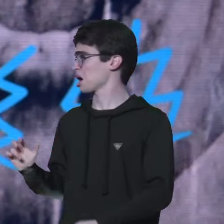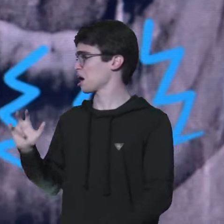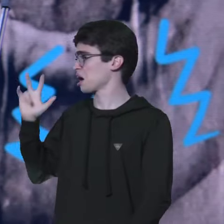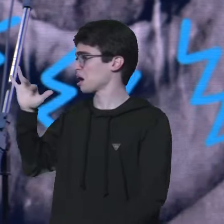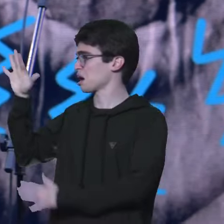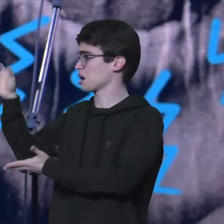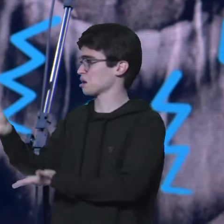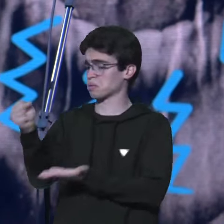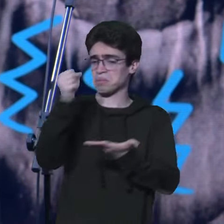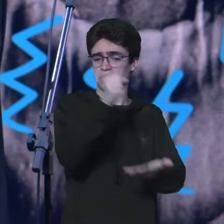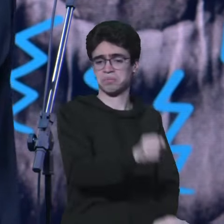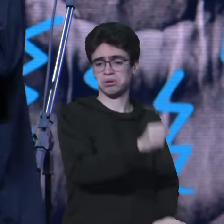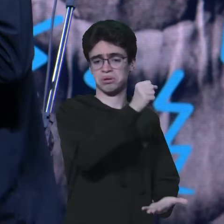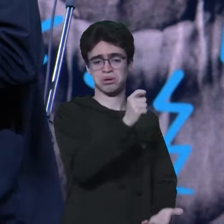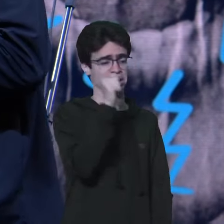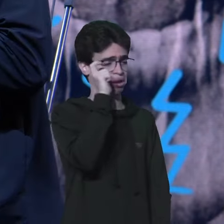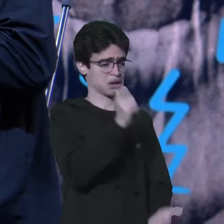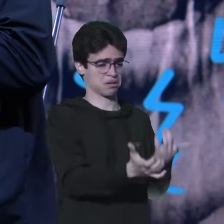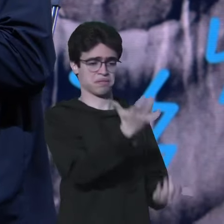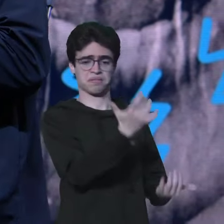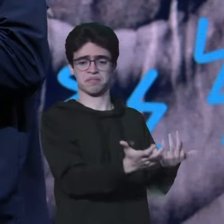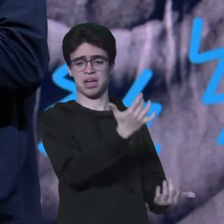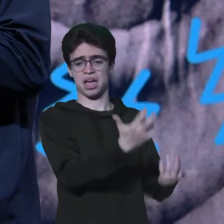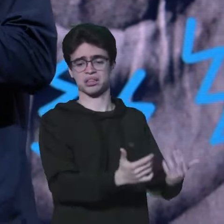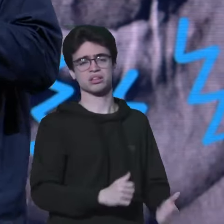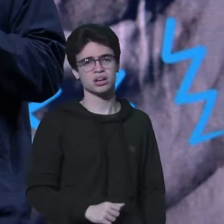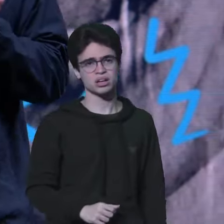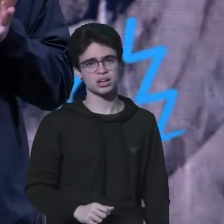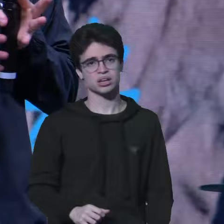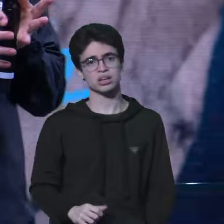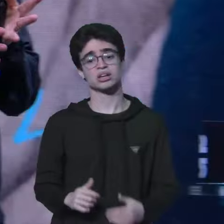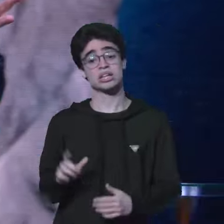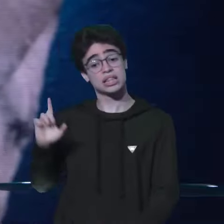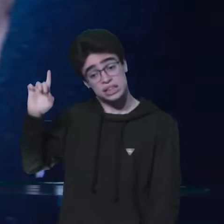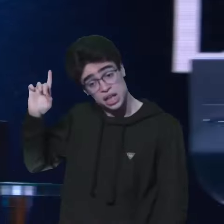e joga no mar de fogo. Deus é bom.